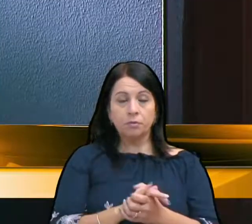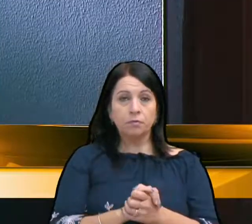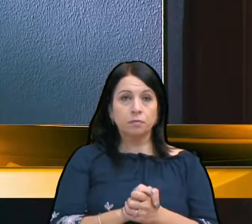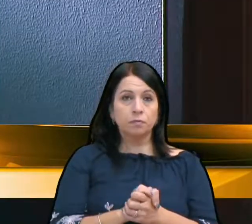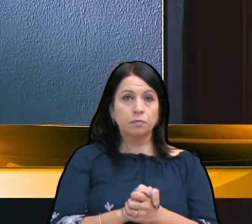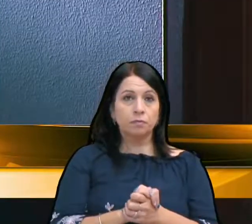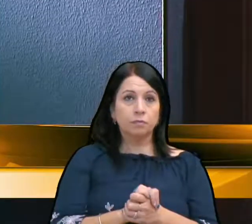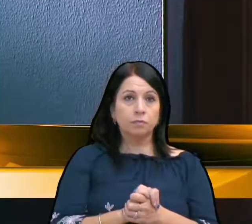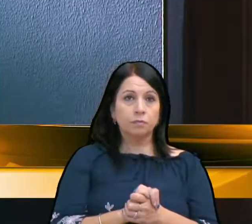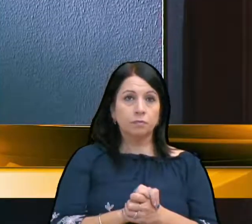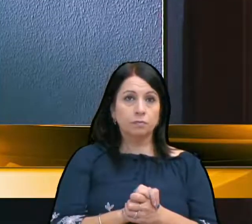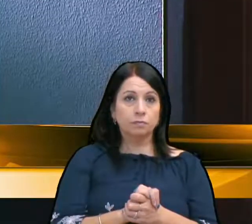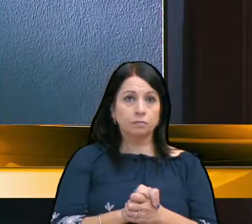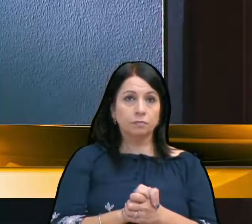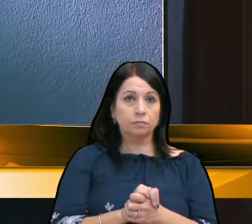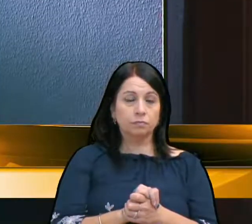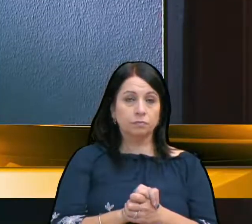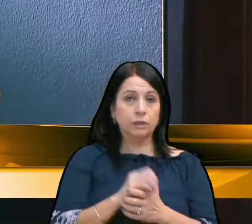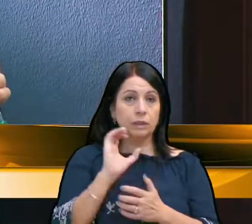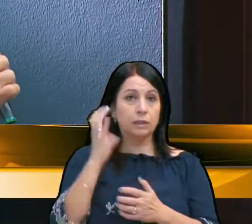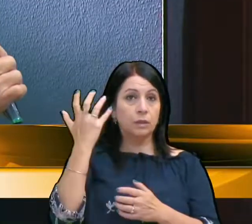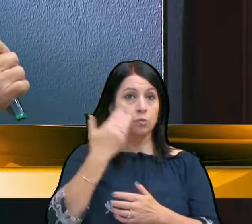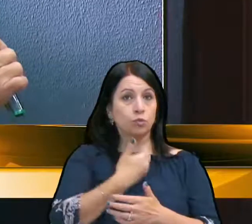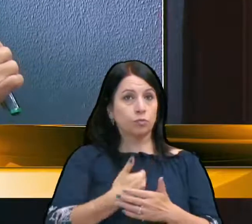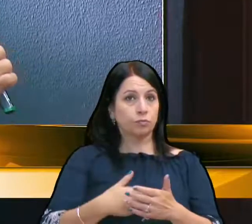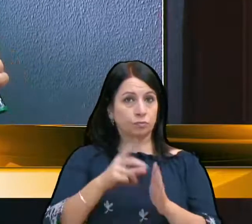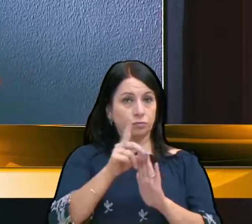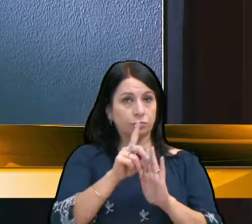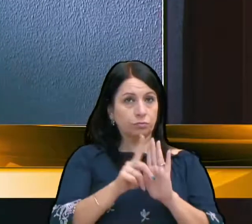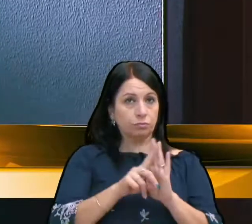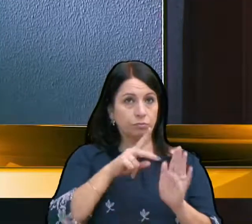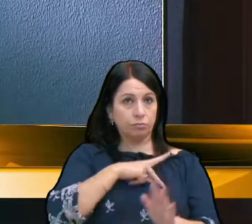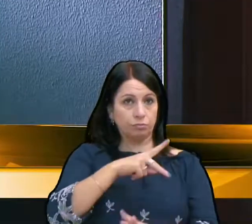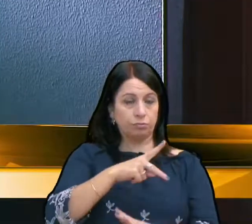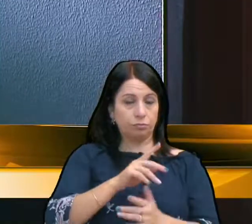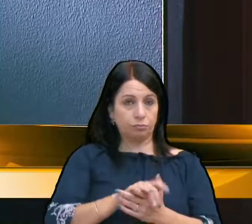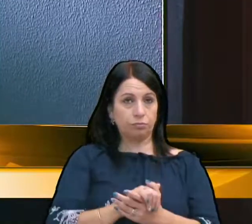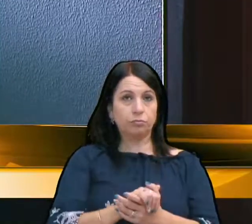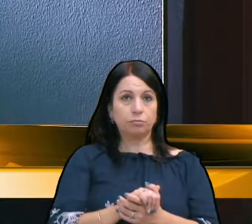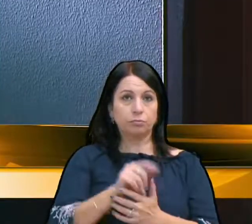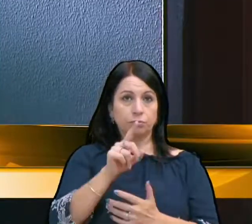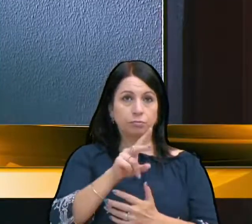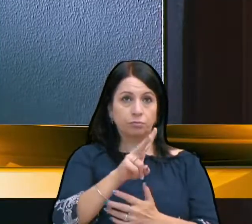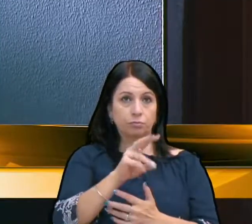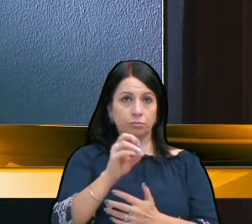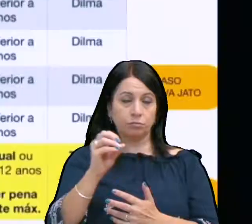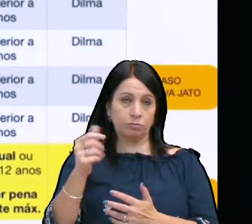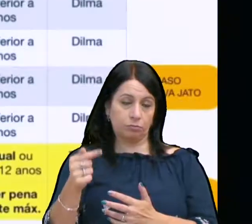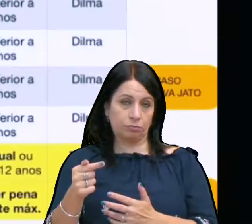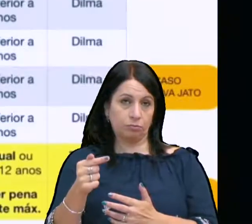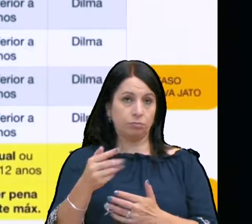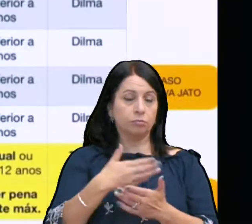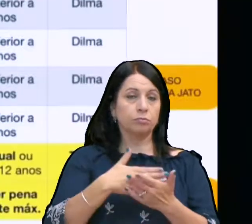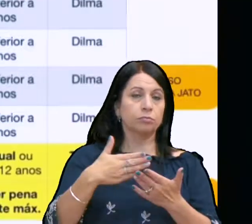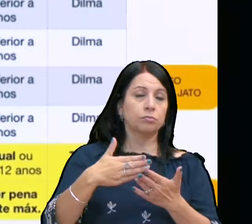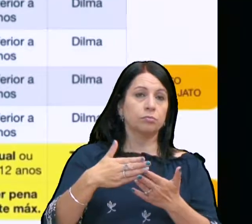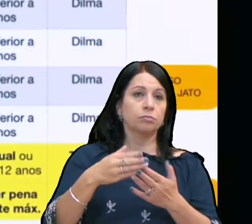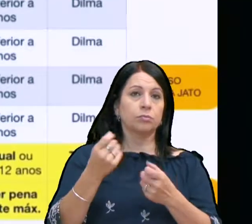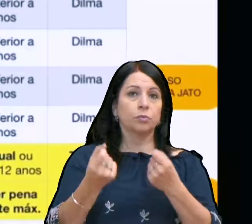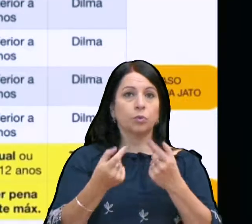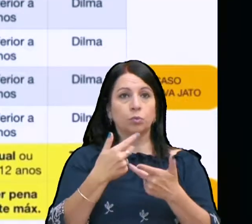passando. Decisões do governo. Isso é um decreto presidencial. Aí em 2007 já começaram